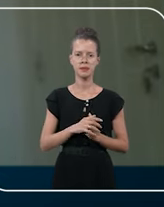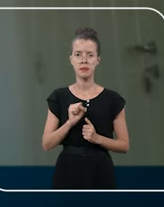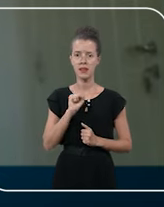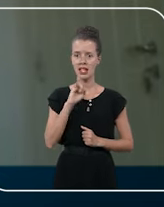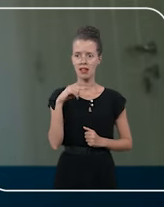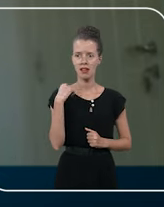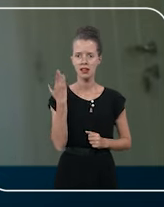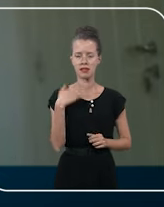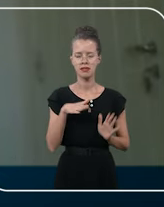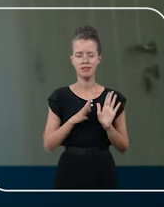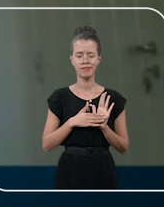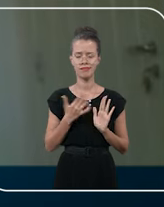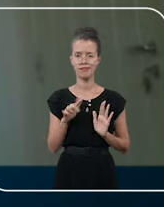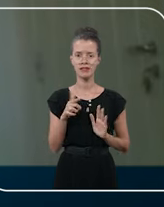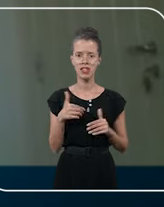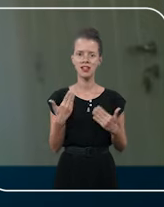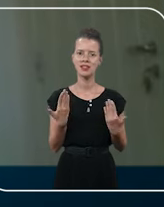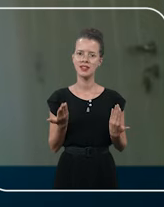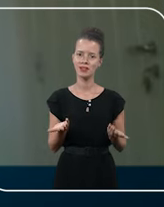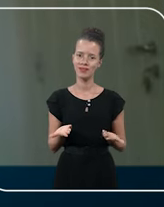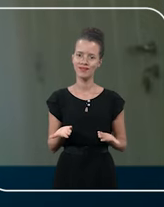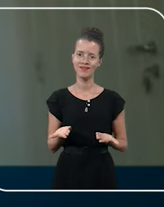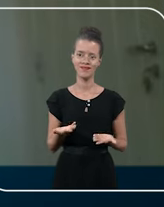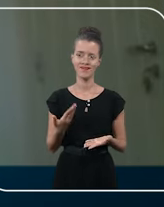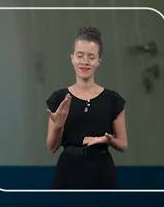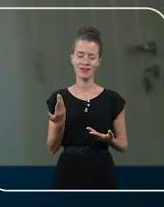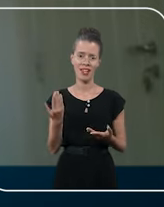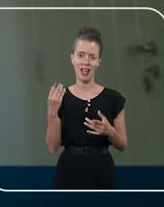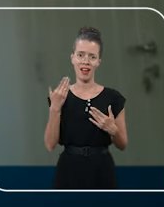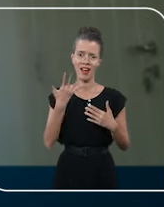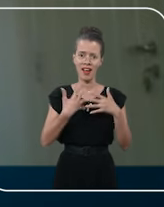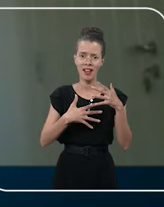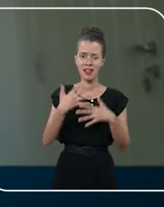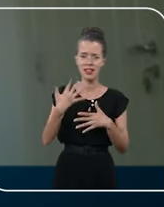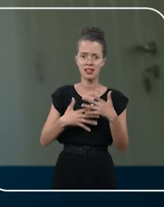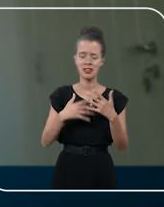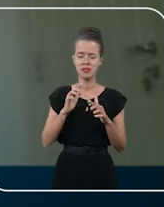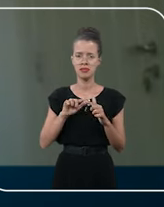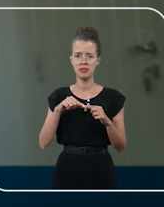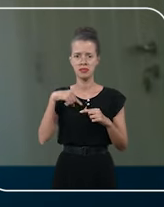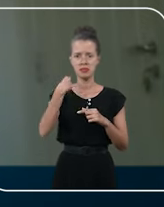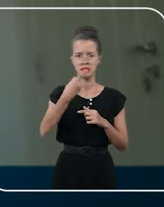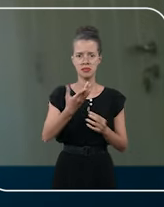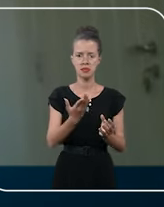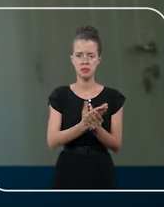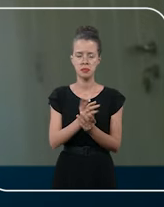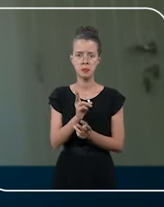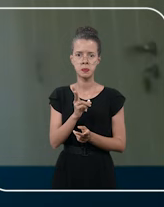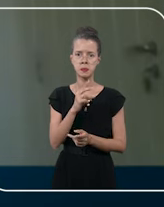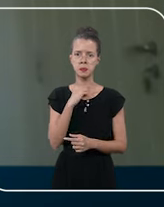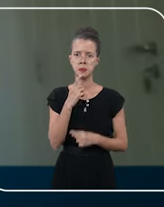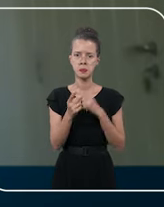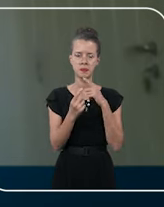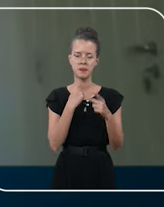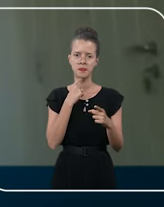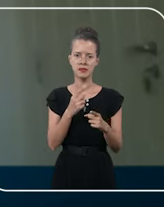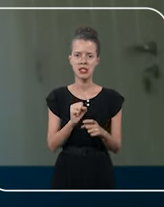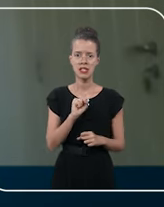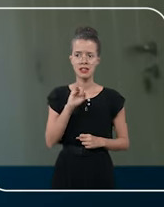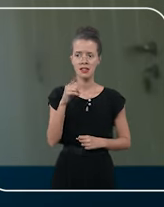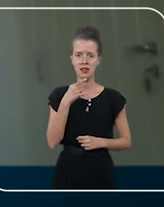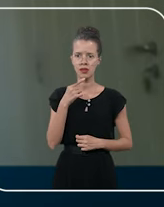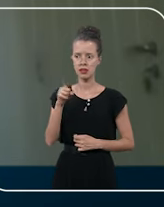pode ser, de alguma forma, prejudicial para a gente ao final do processo. Então, se eu falo que o médico, ele